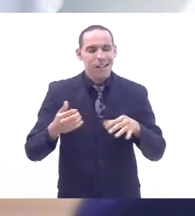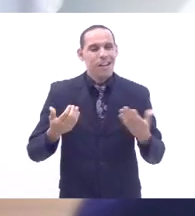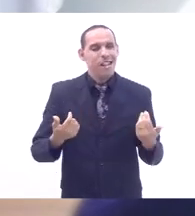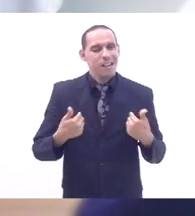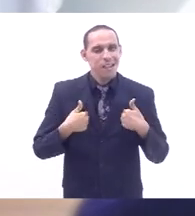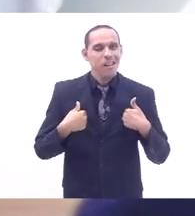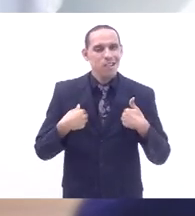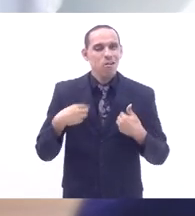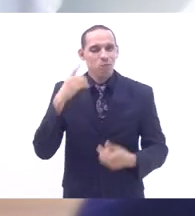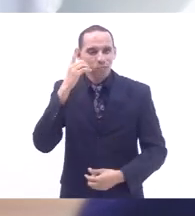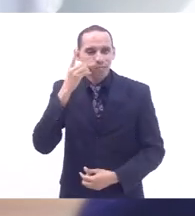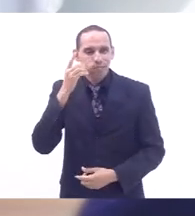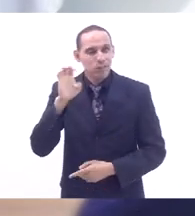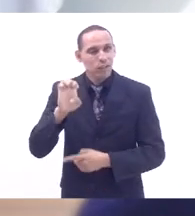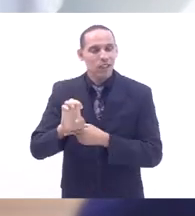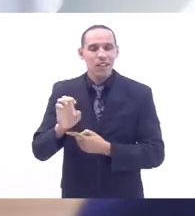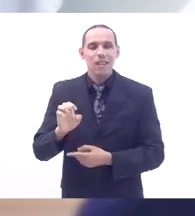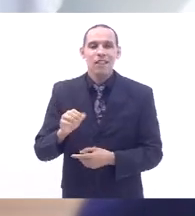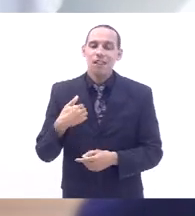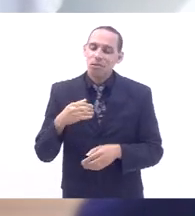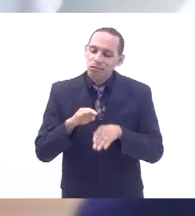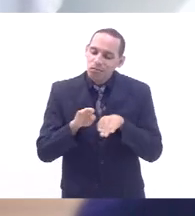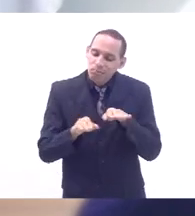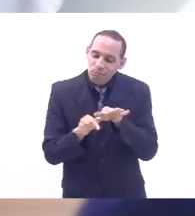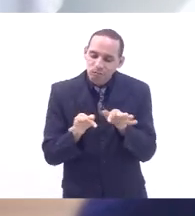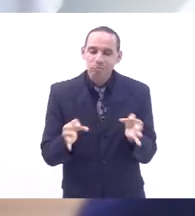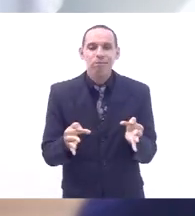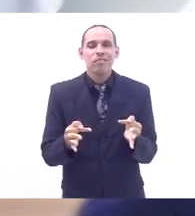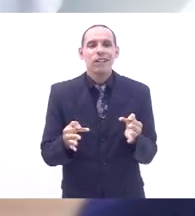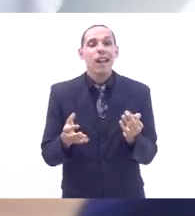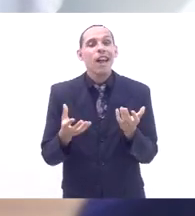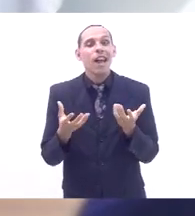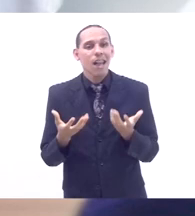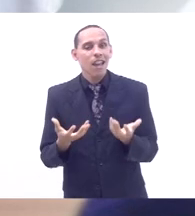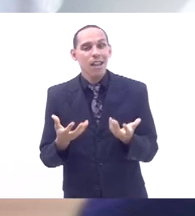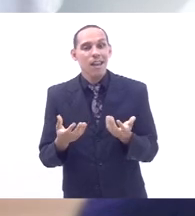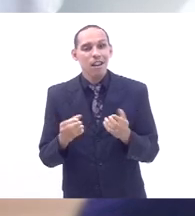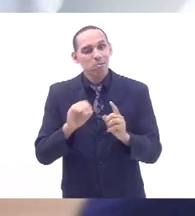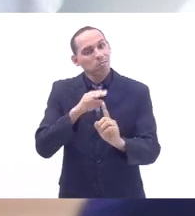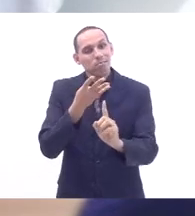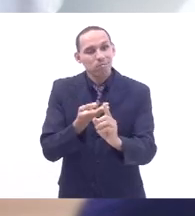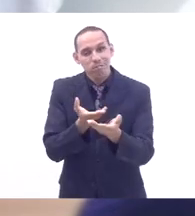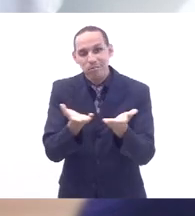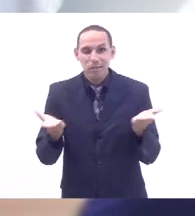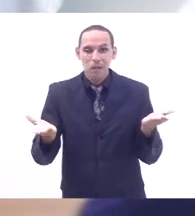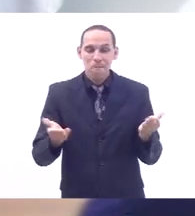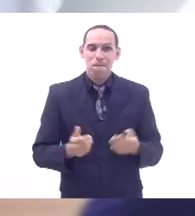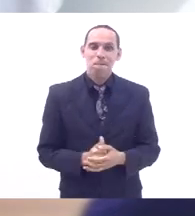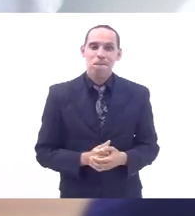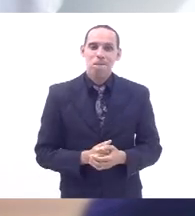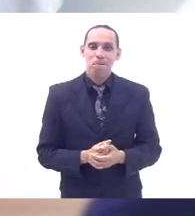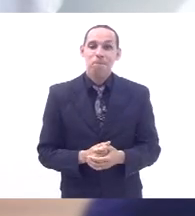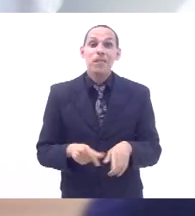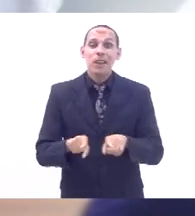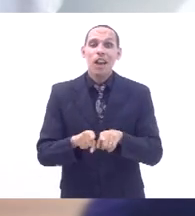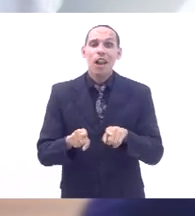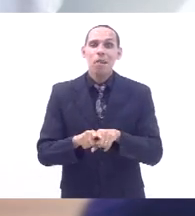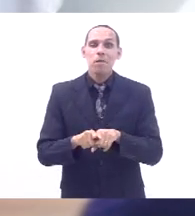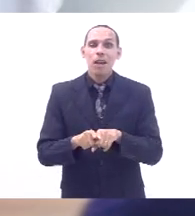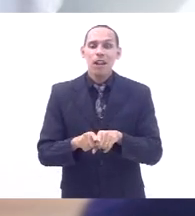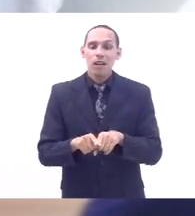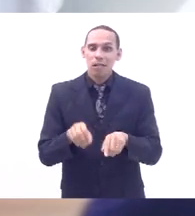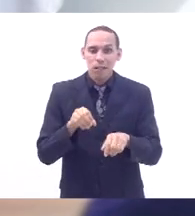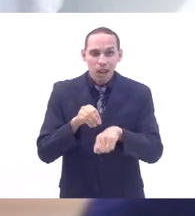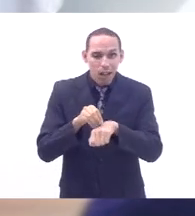estadual, humildemente estou querendo homenageá-los. E queria mandar um recado para os senhores que